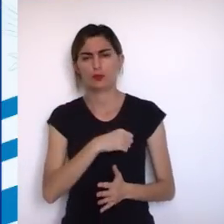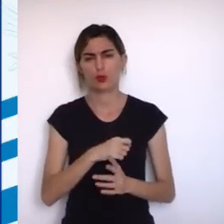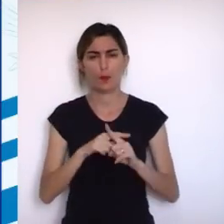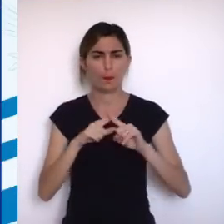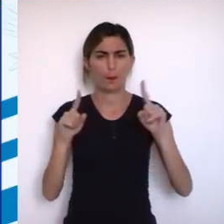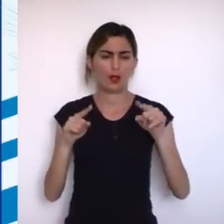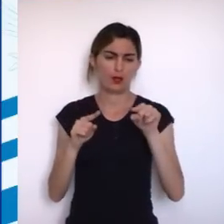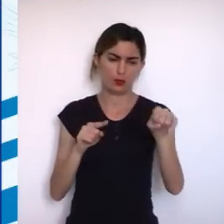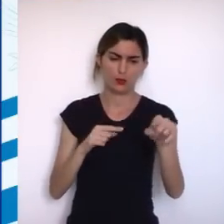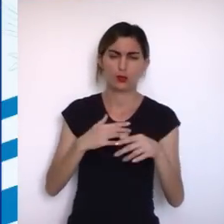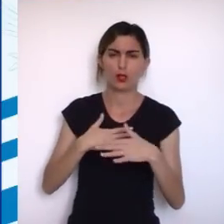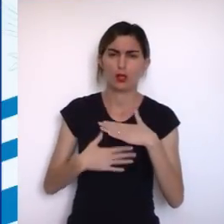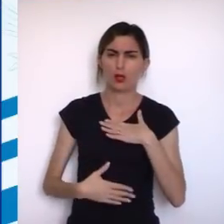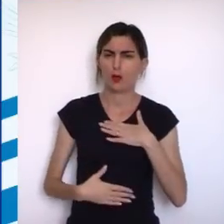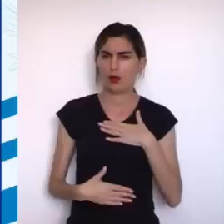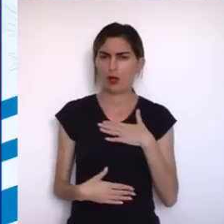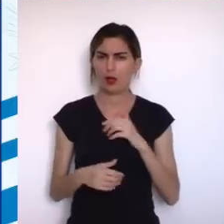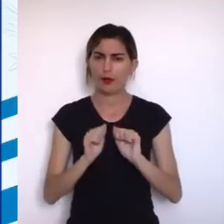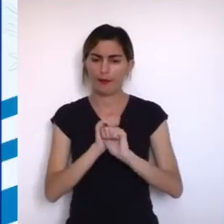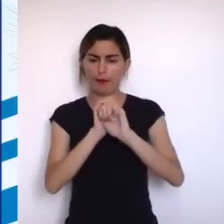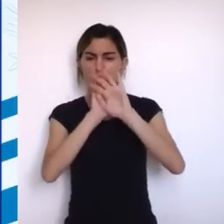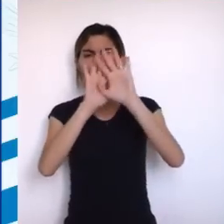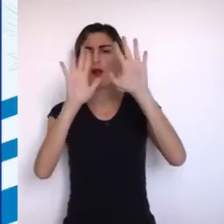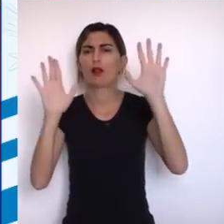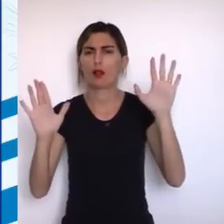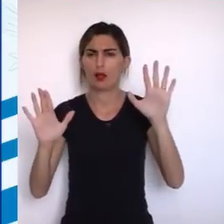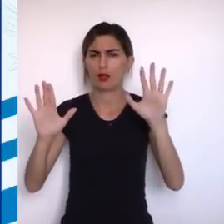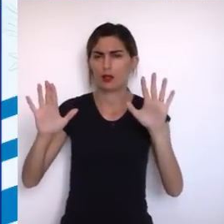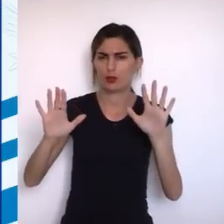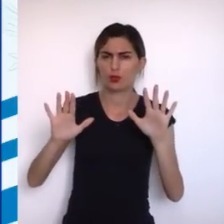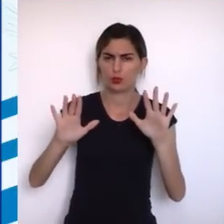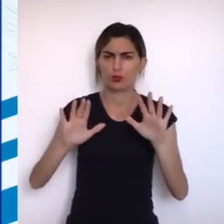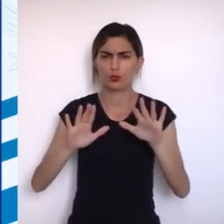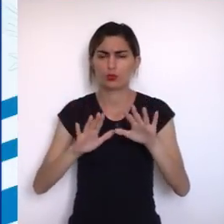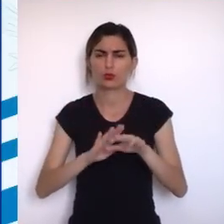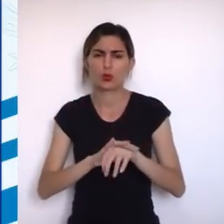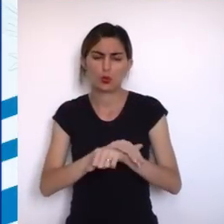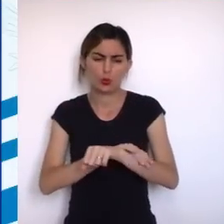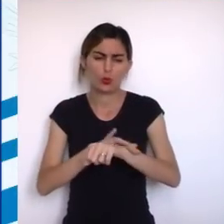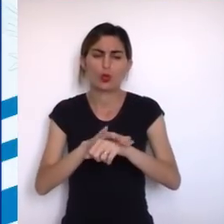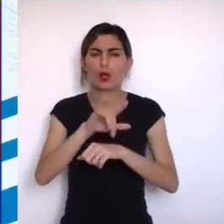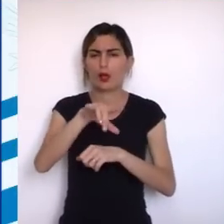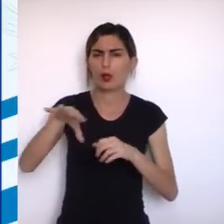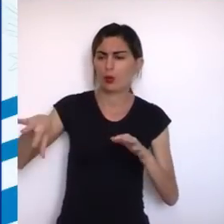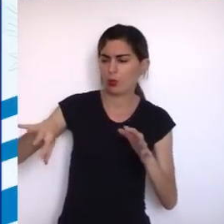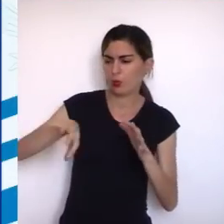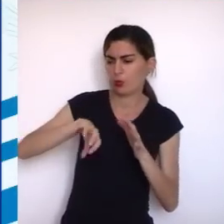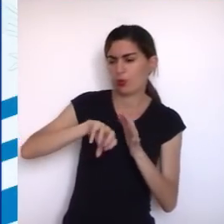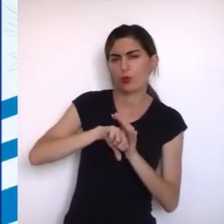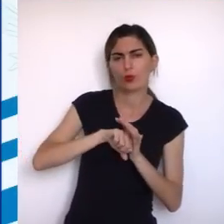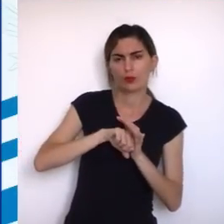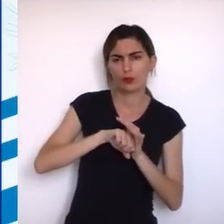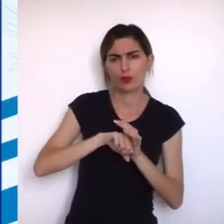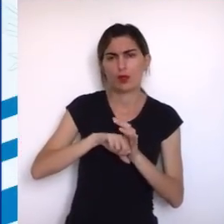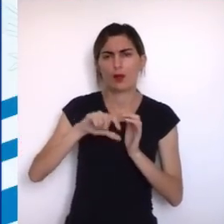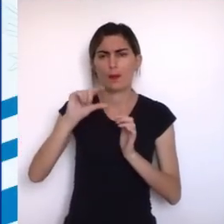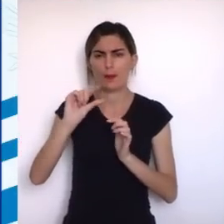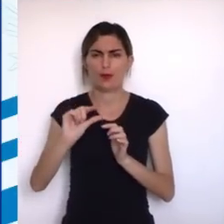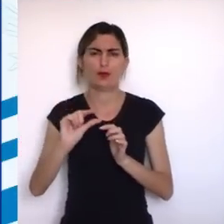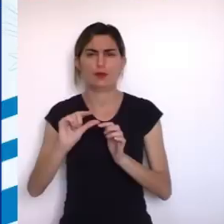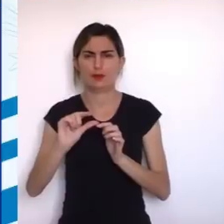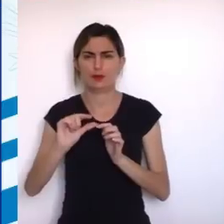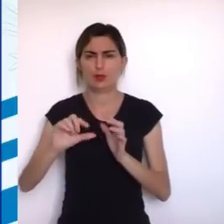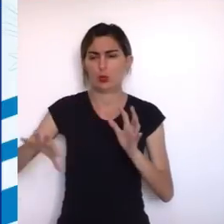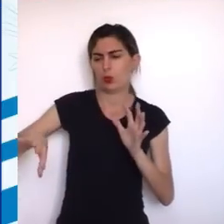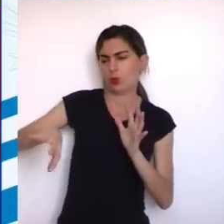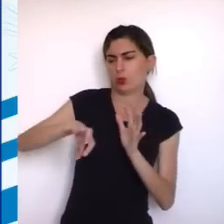facilidade. Mas quando os corpos eles são mais claros e polidos, eles irão